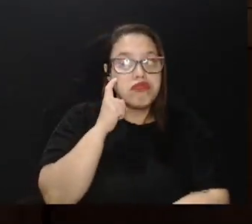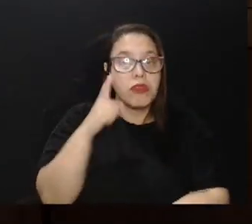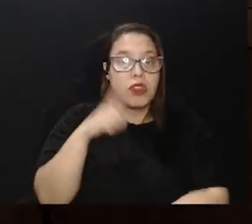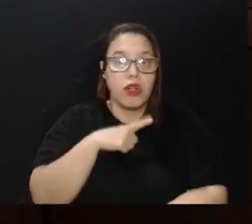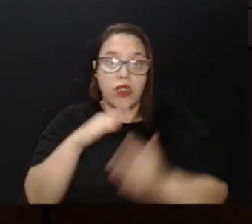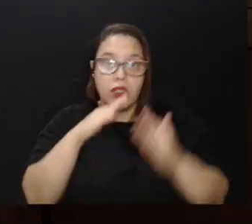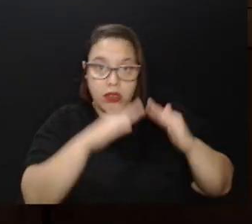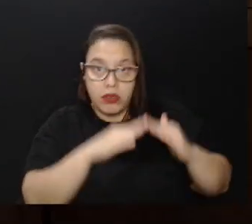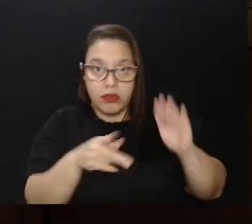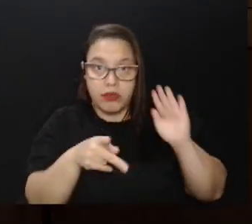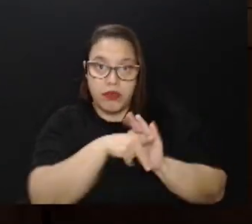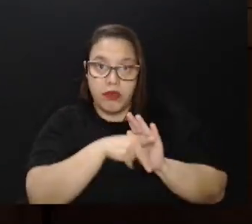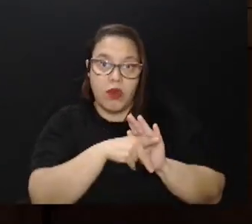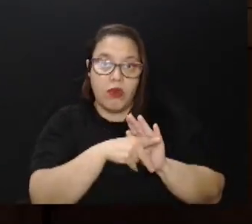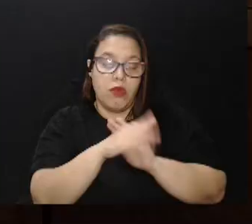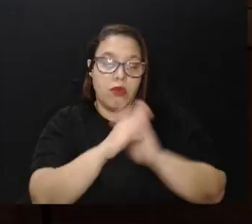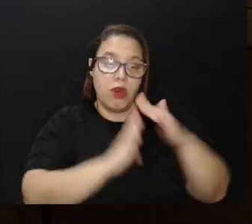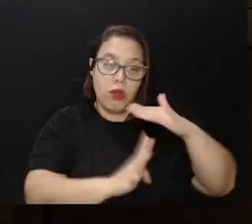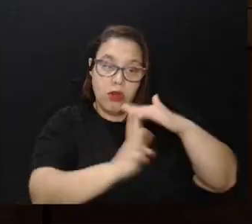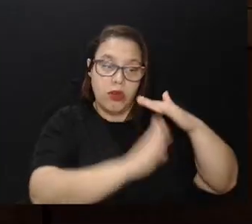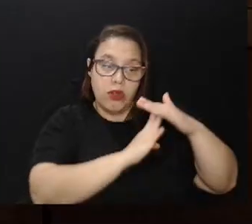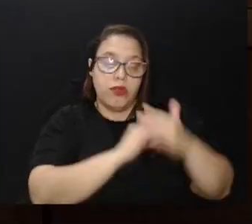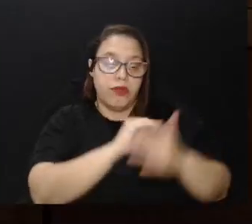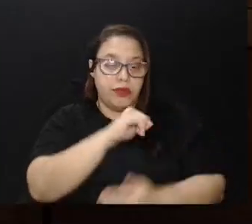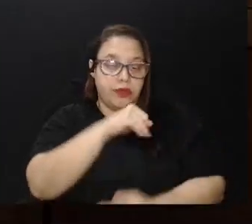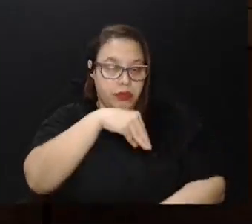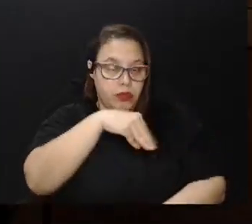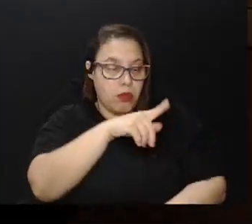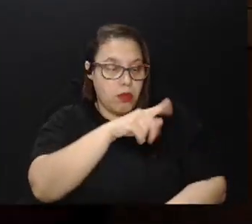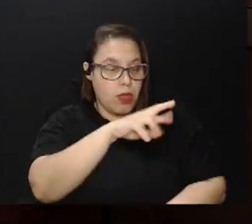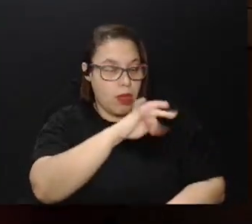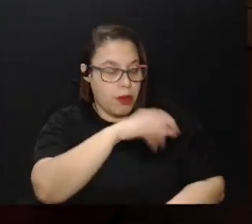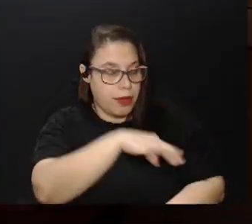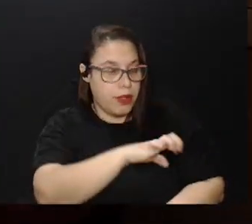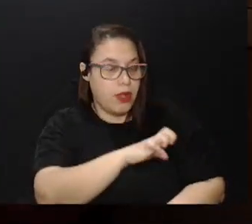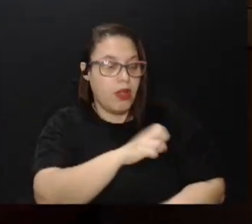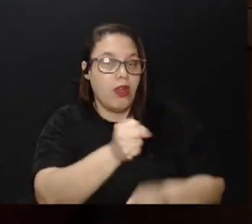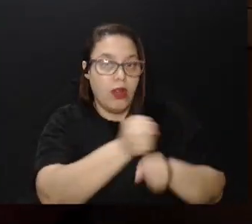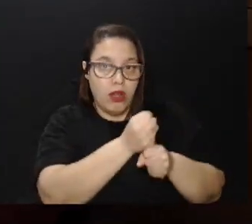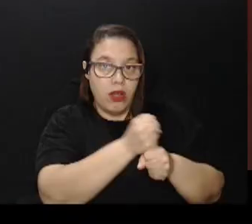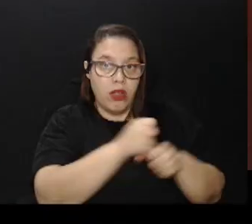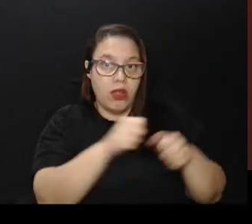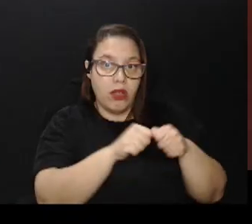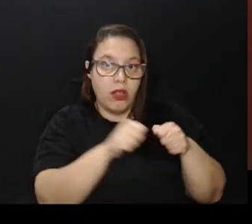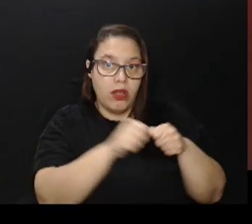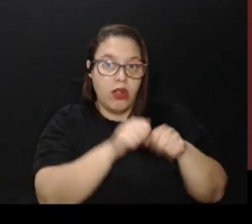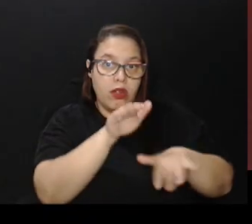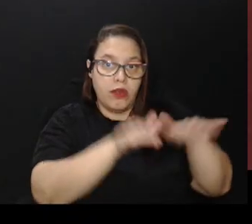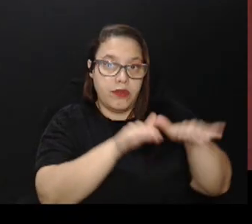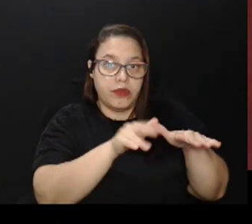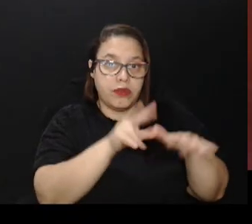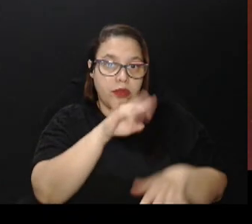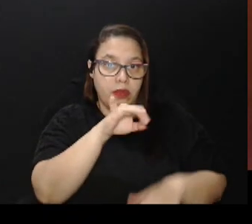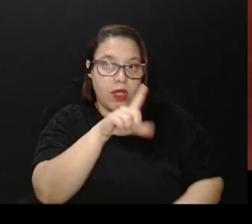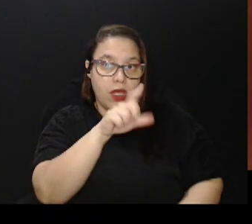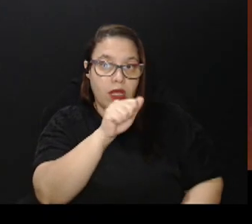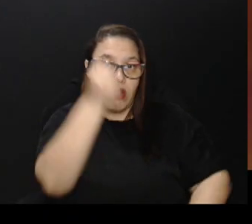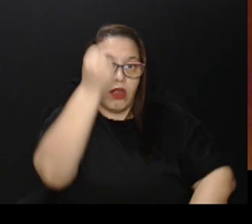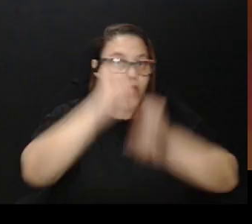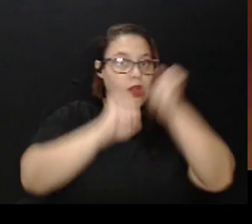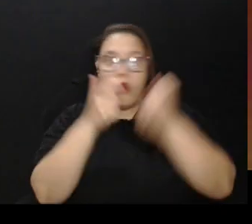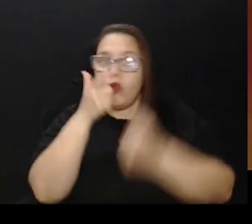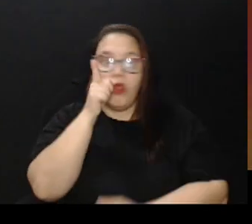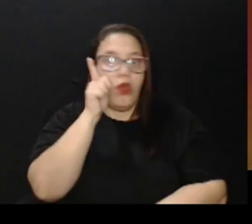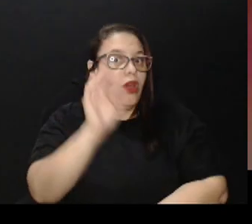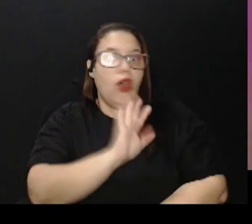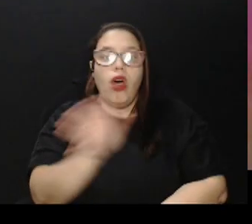imigrantes. E chegou a ser construído nas imediações da Vila Industrial. Não deu certo, não deu certo.